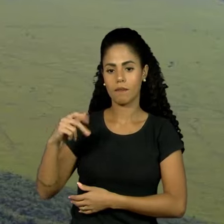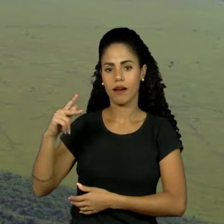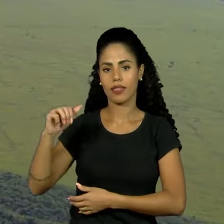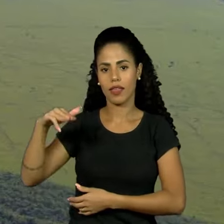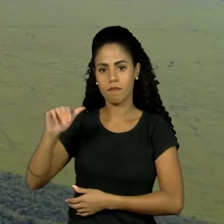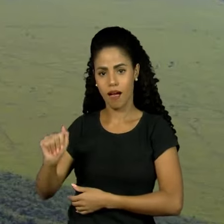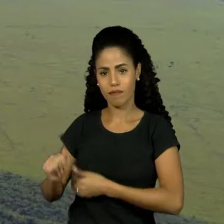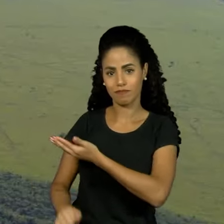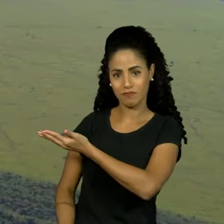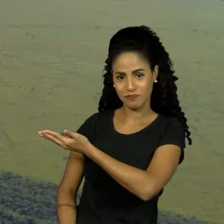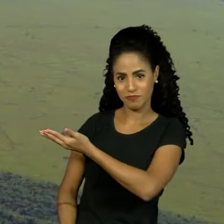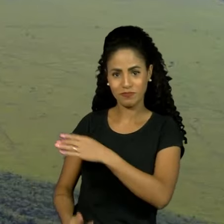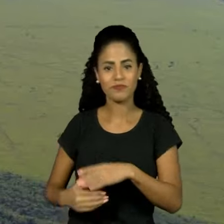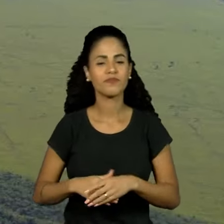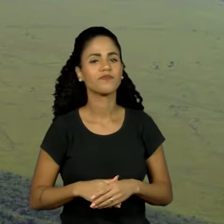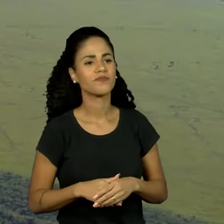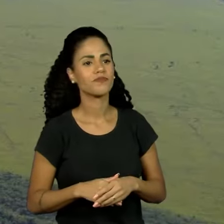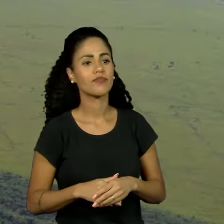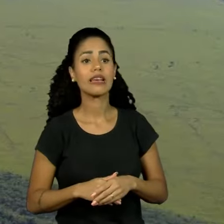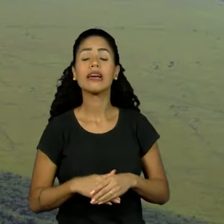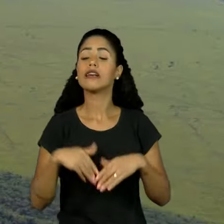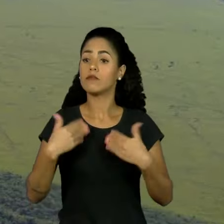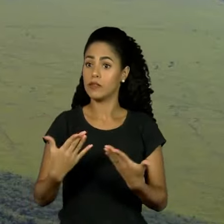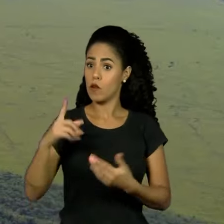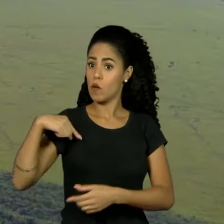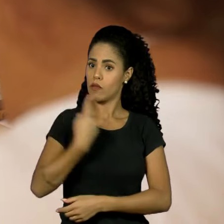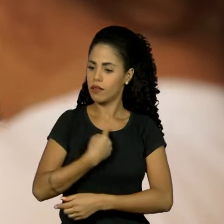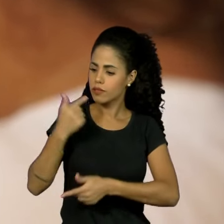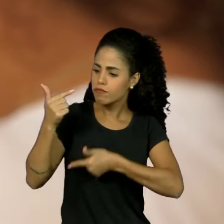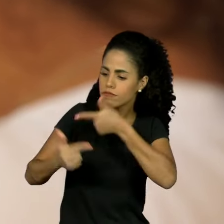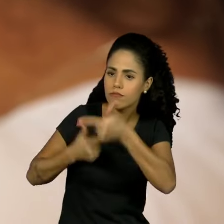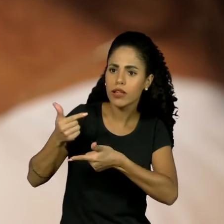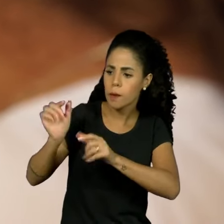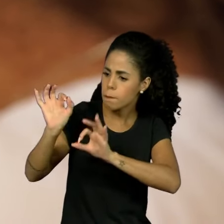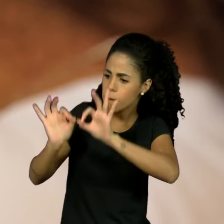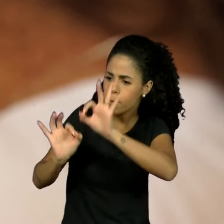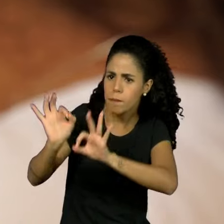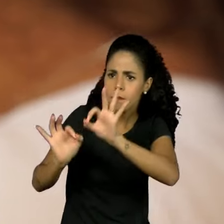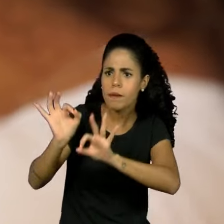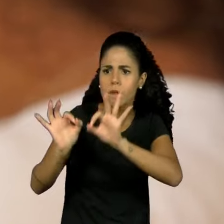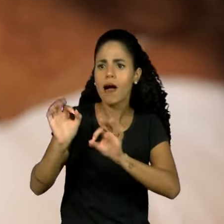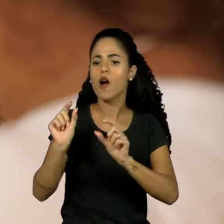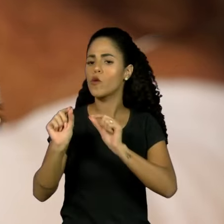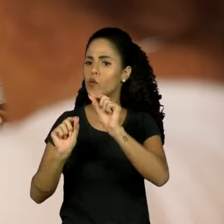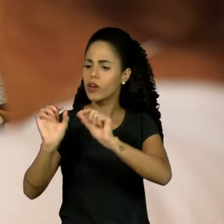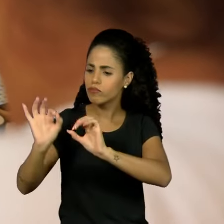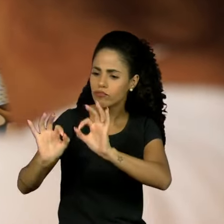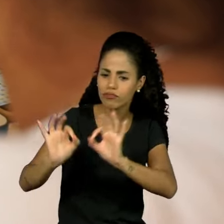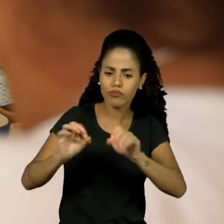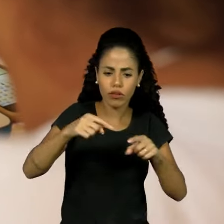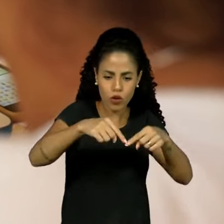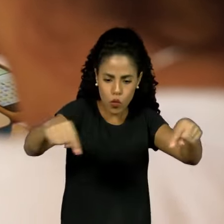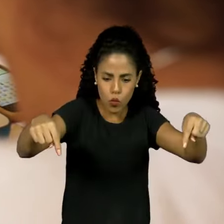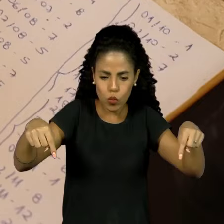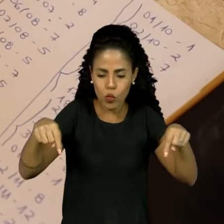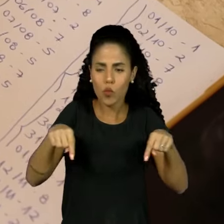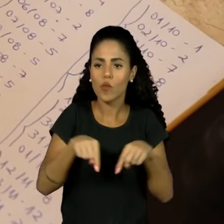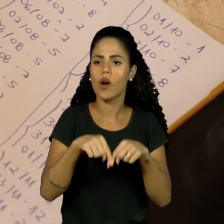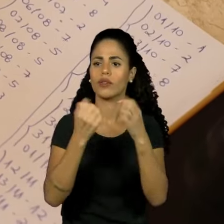oeste. Então, a gente começou a trabalhar com as questões de planejamento de paisagem, restauração de corredores